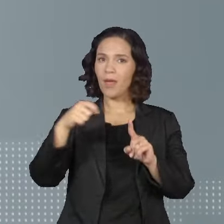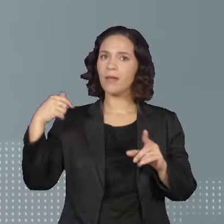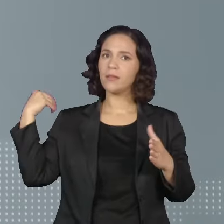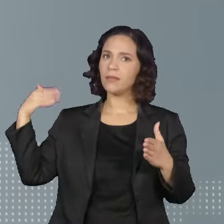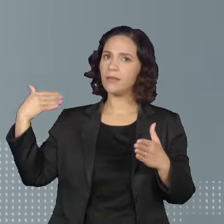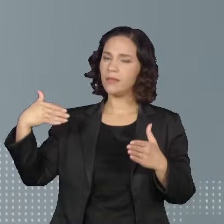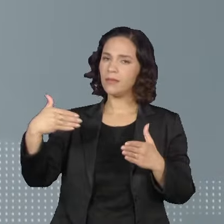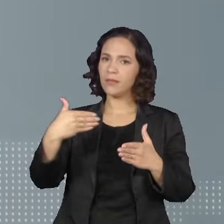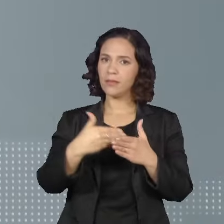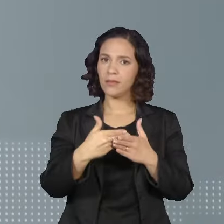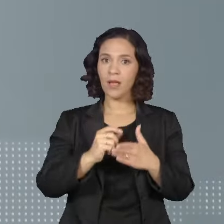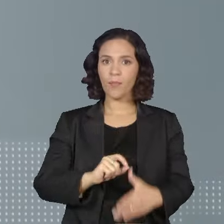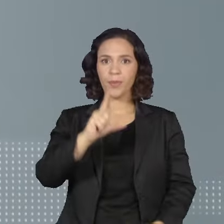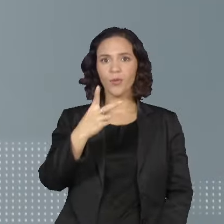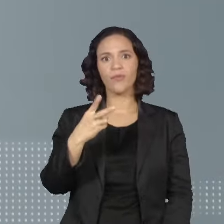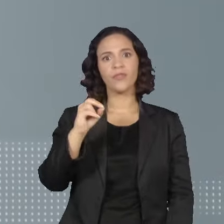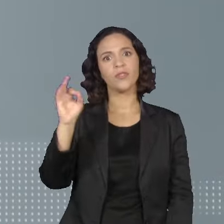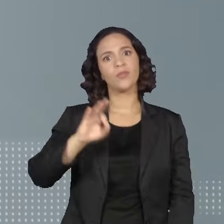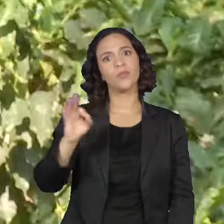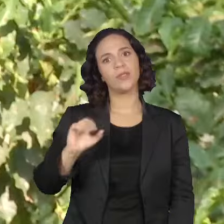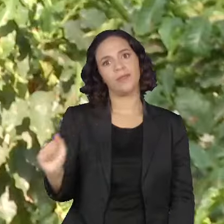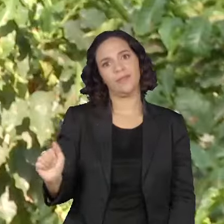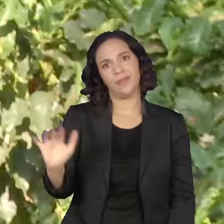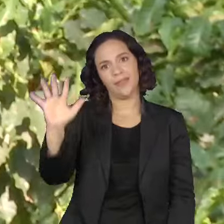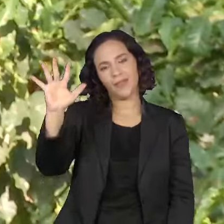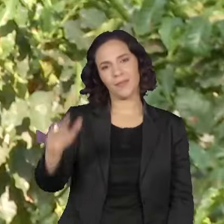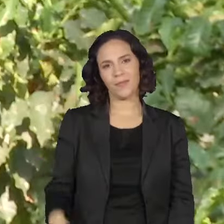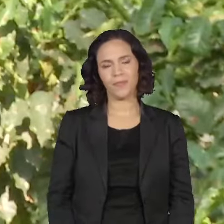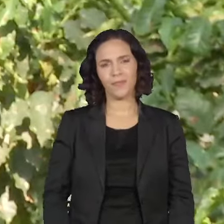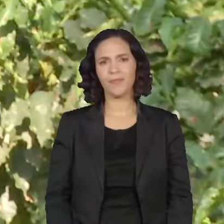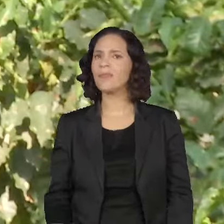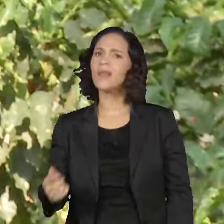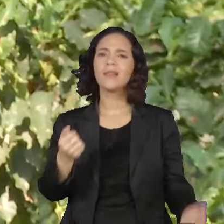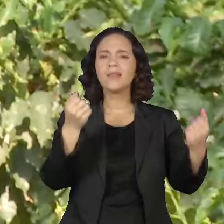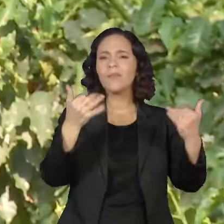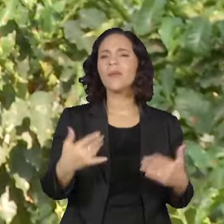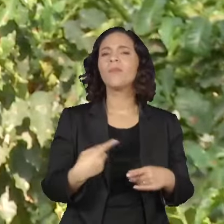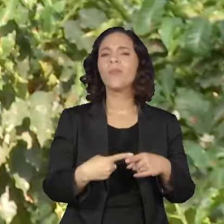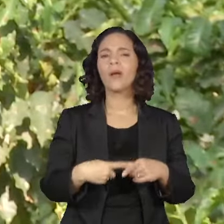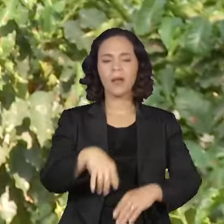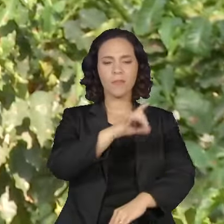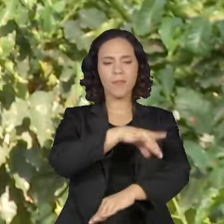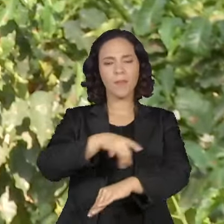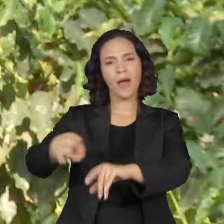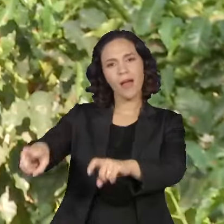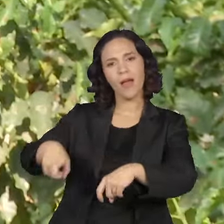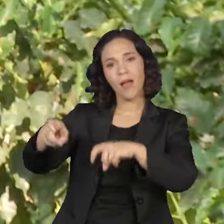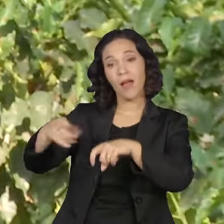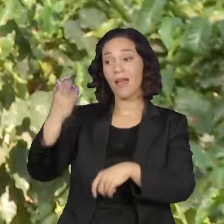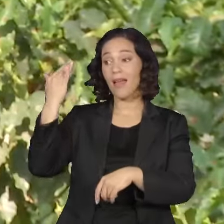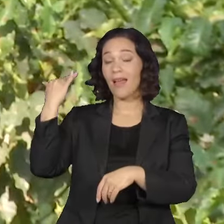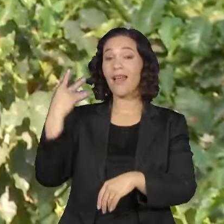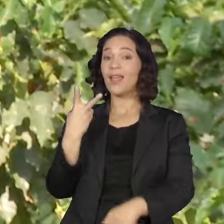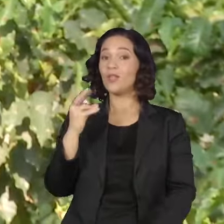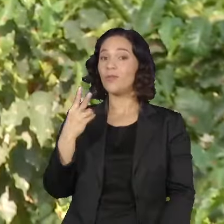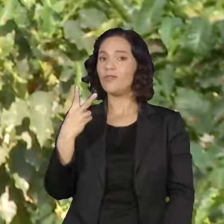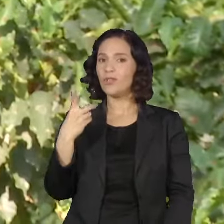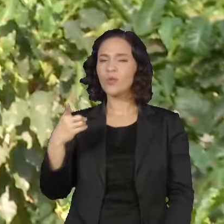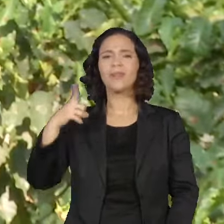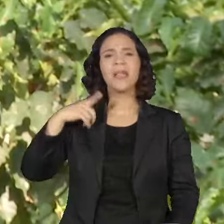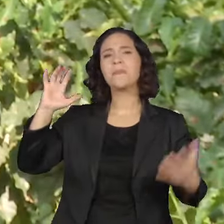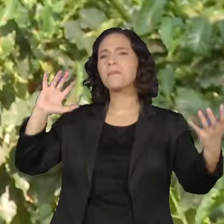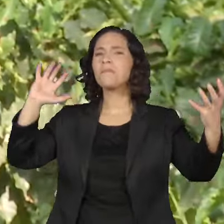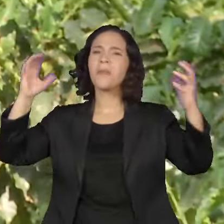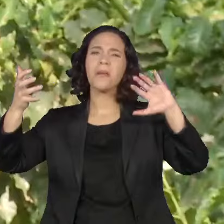café ficou 20% mais caro. A explicação está no campo. Desde 2021, geadas e